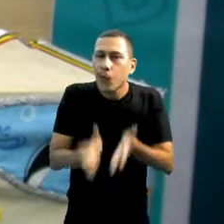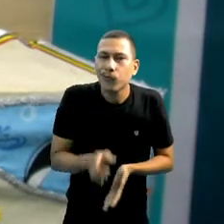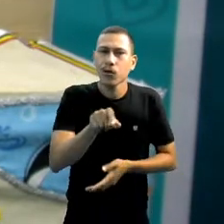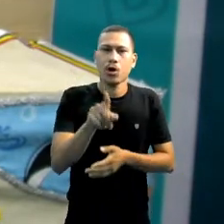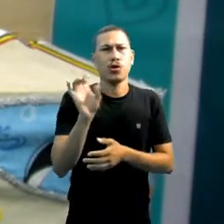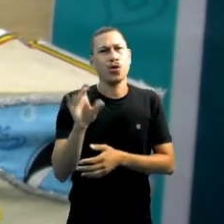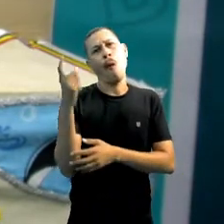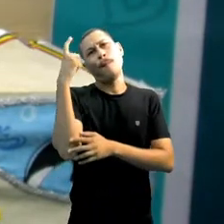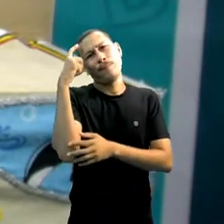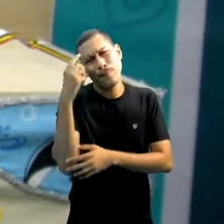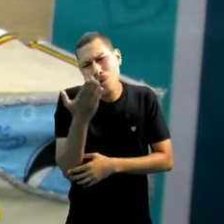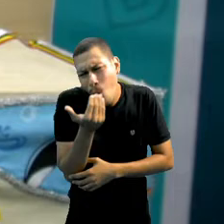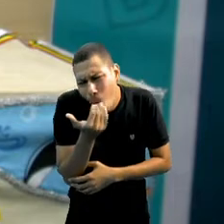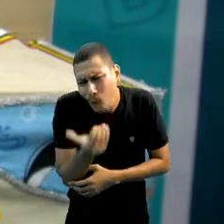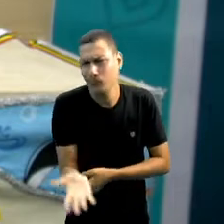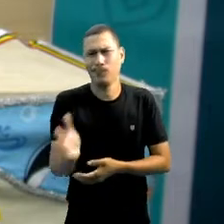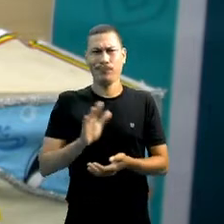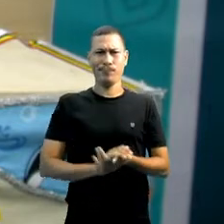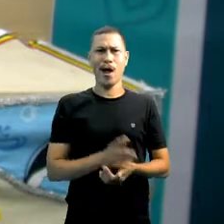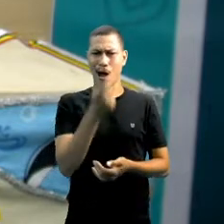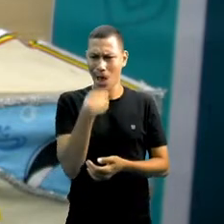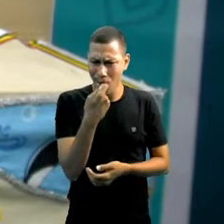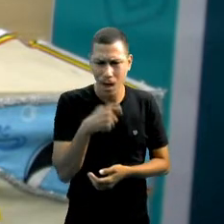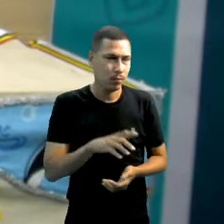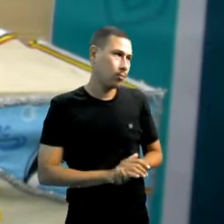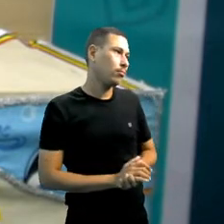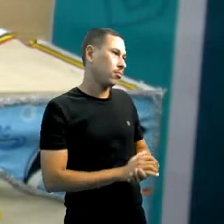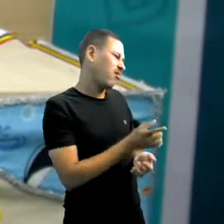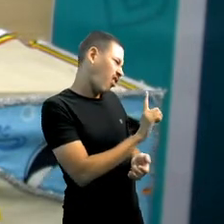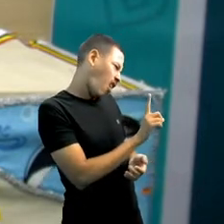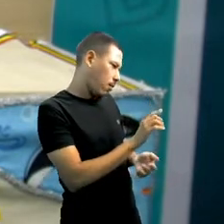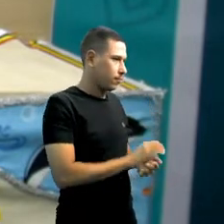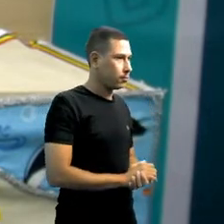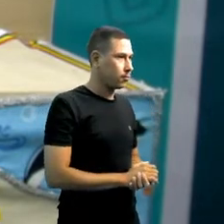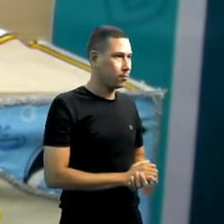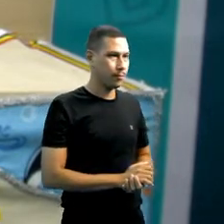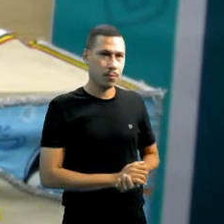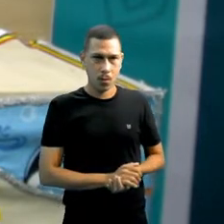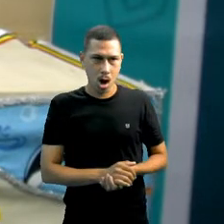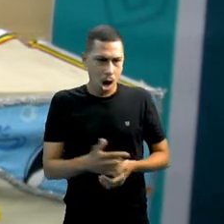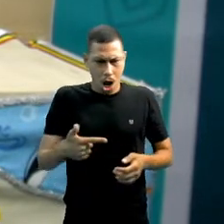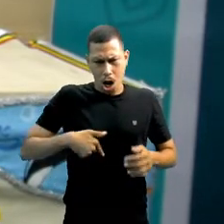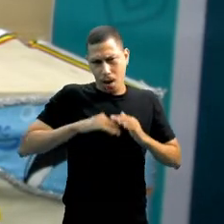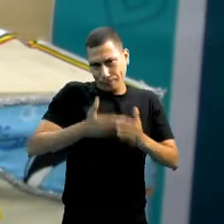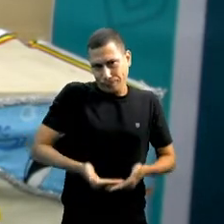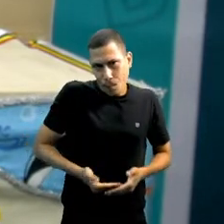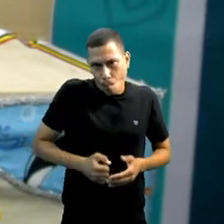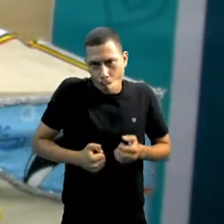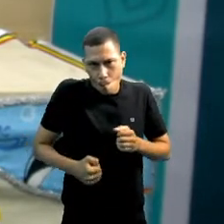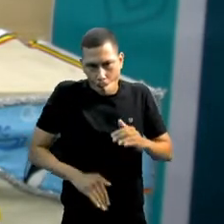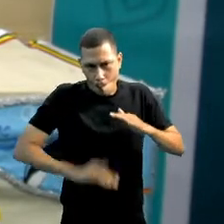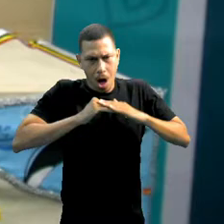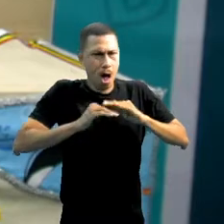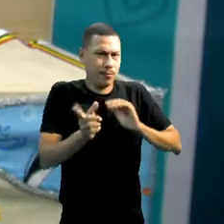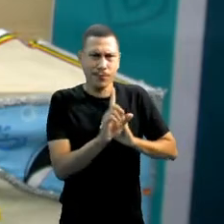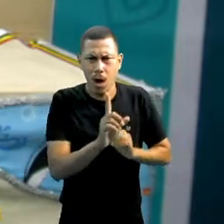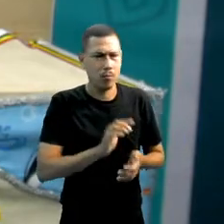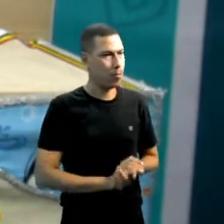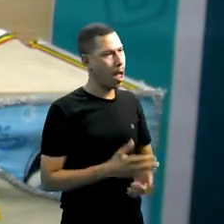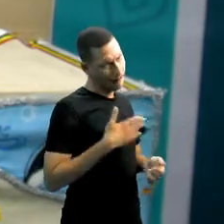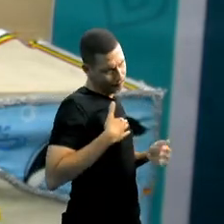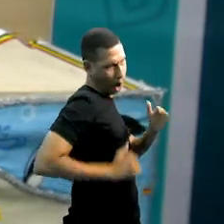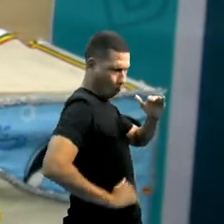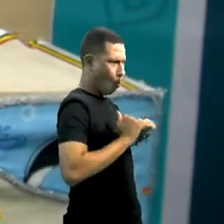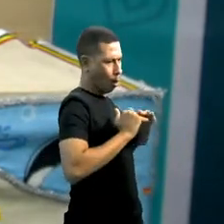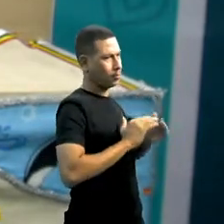tá pensando em comer besteiras. Besteira não. Isso não vai encher barriga. Ai, enche a minha. Não.